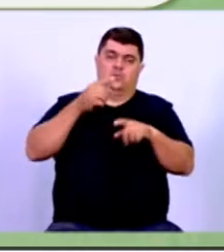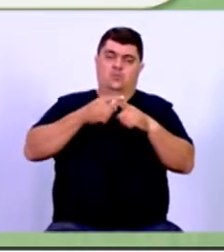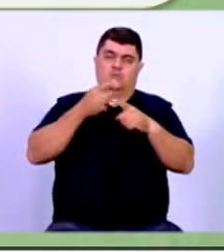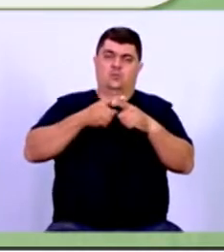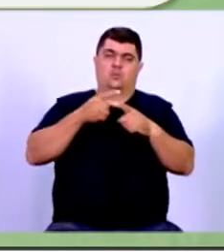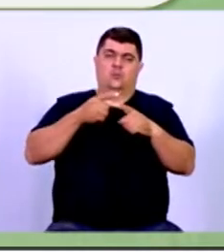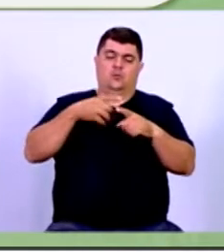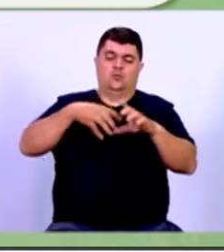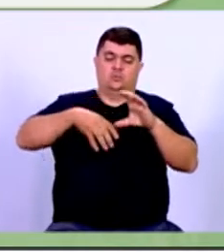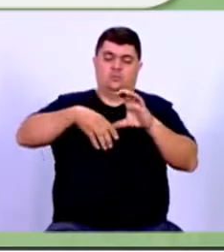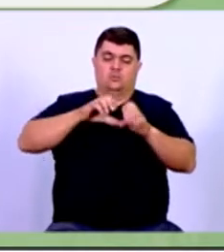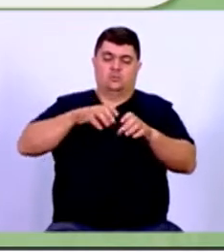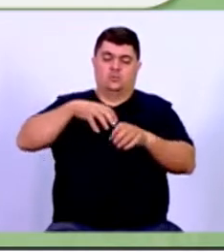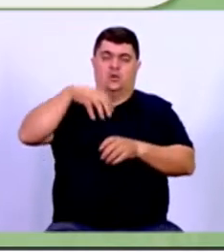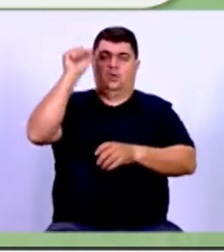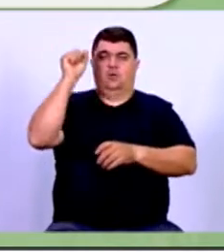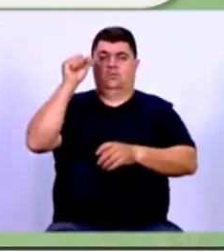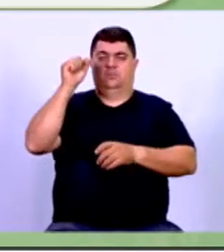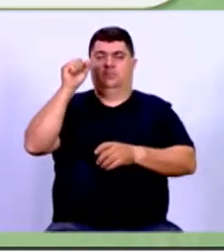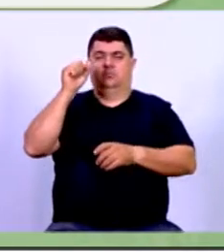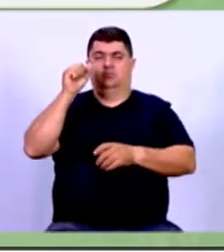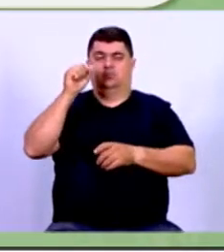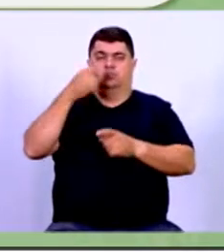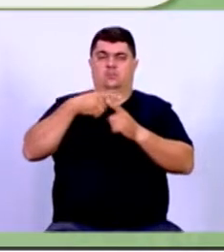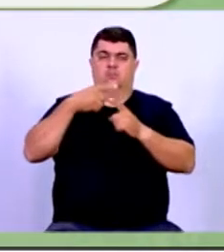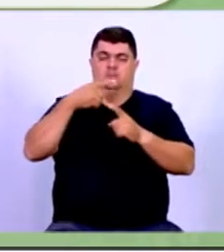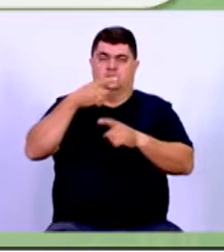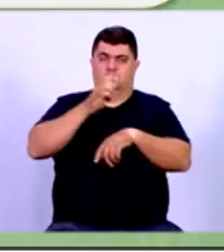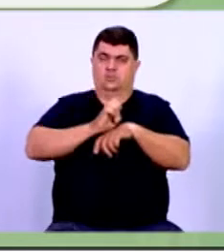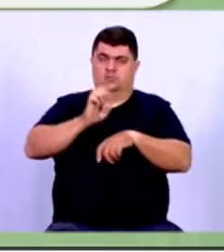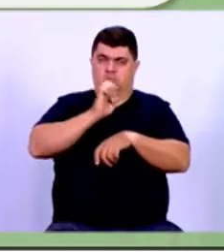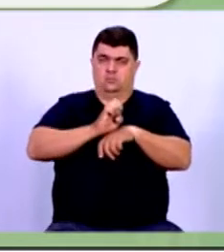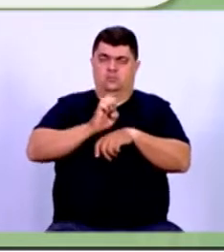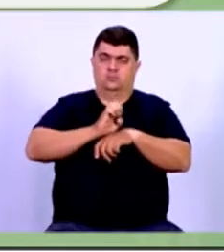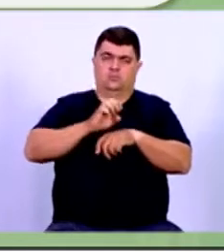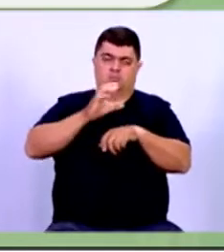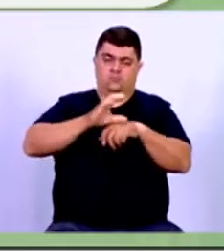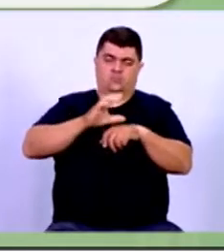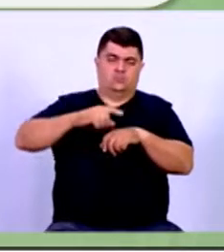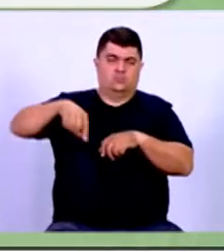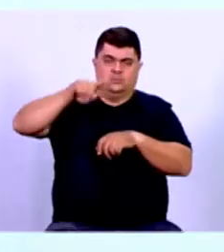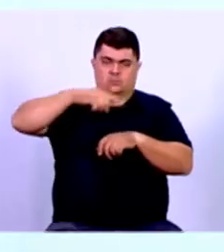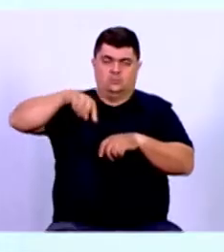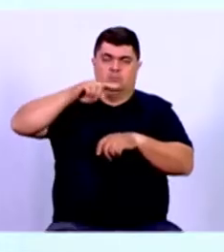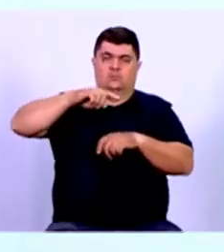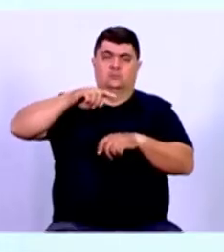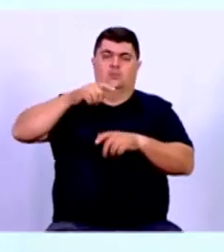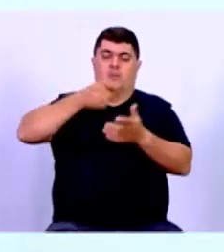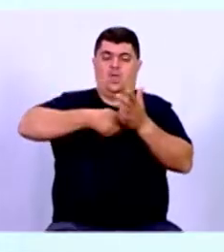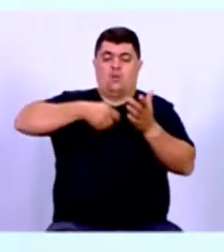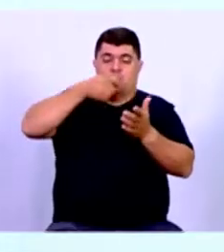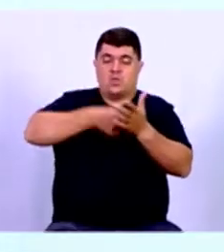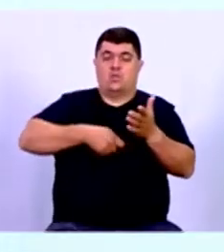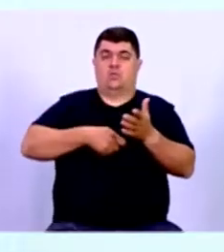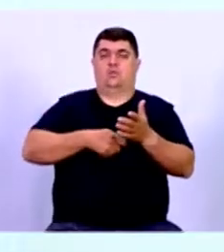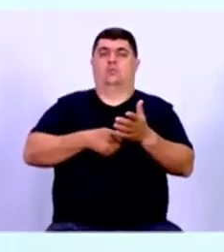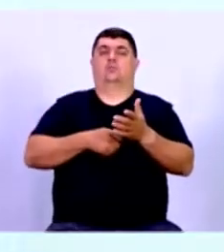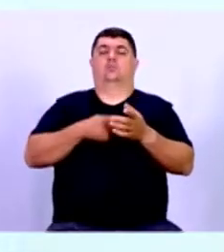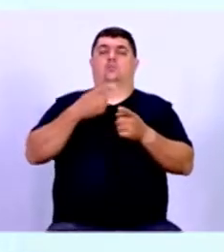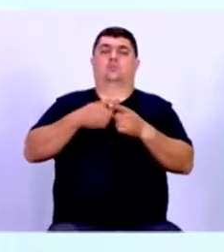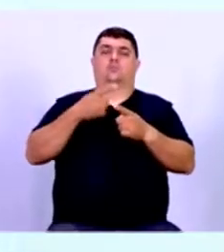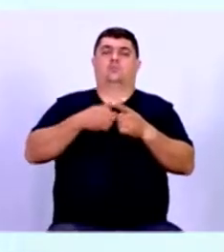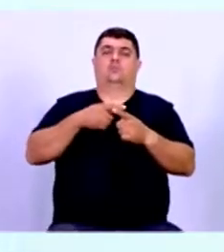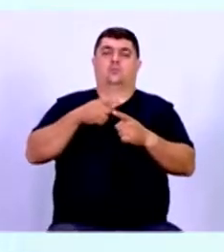e obtenção do diploma. Portanto, o estágio que vocês têm no curso de informática para a internet, ele é obrigatório, porque o